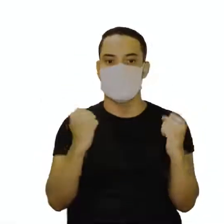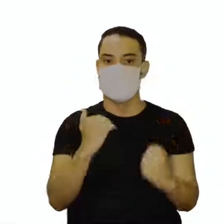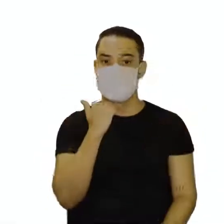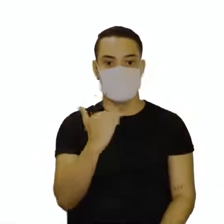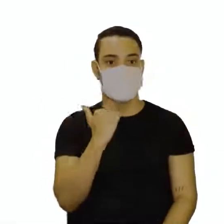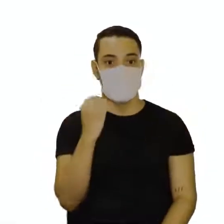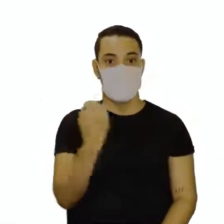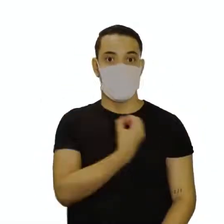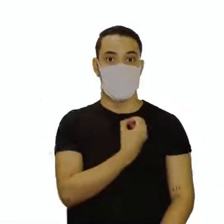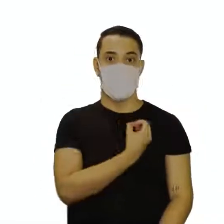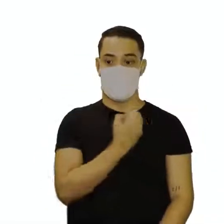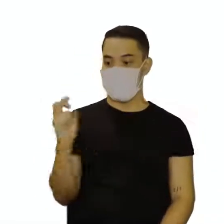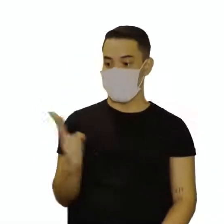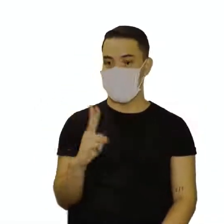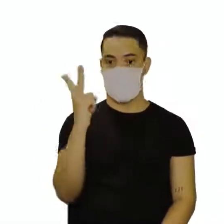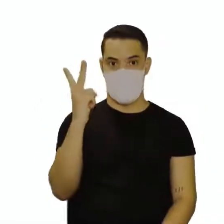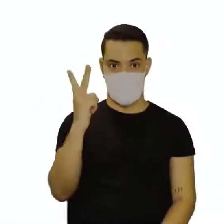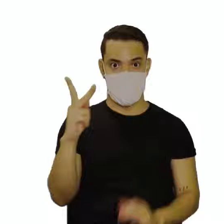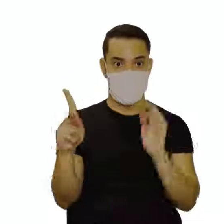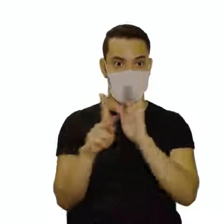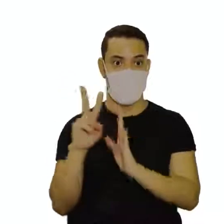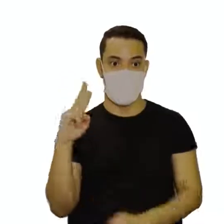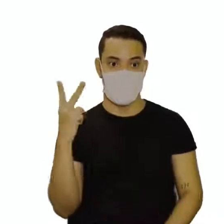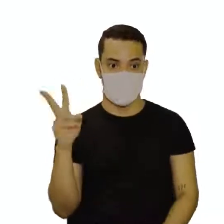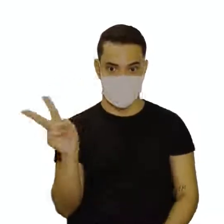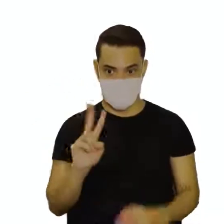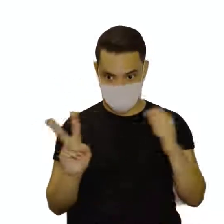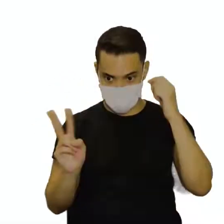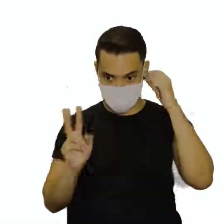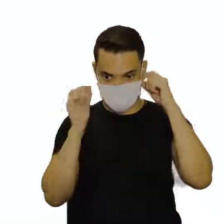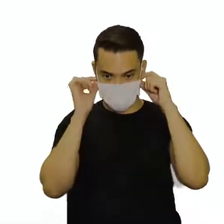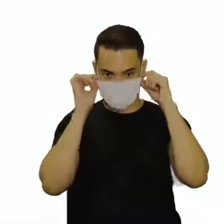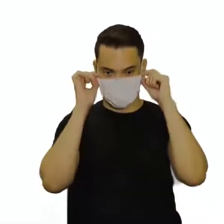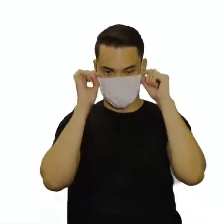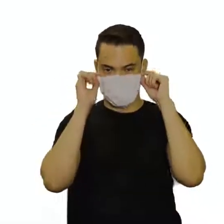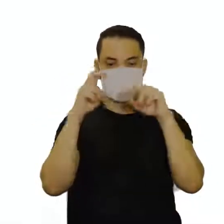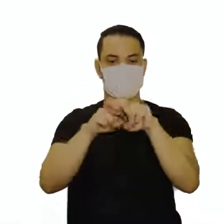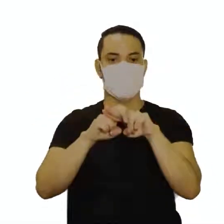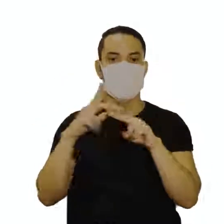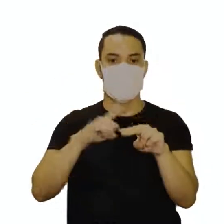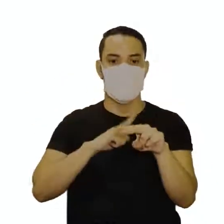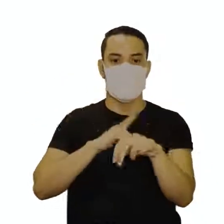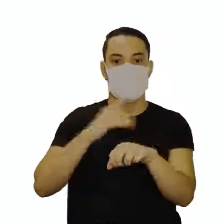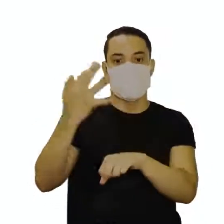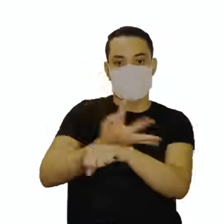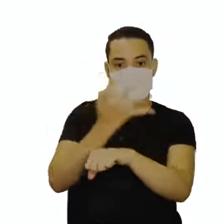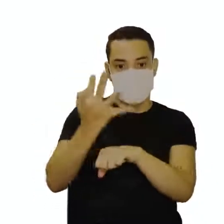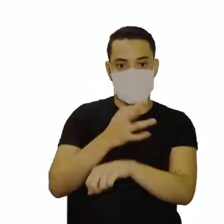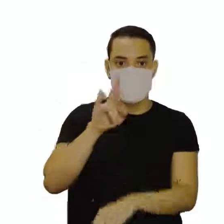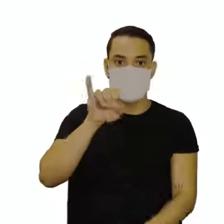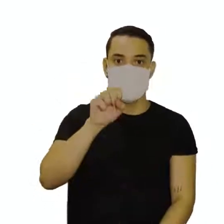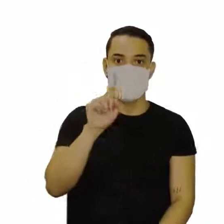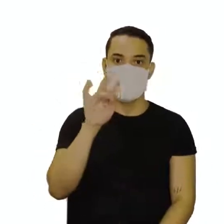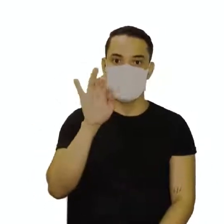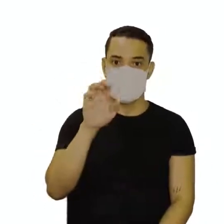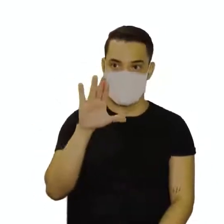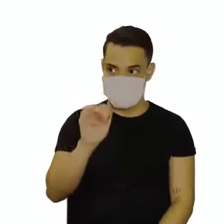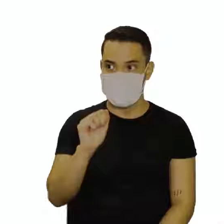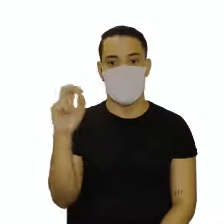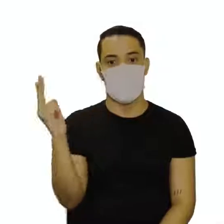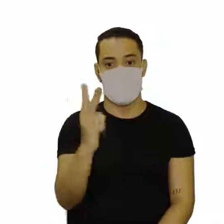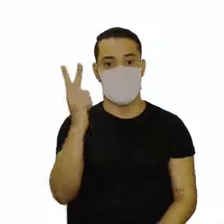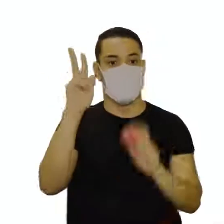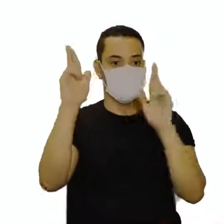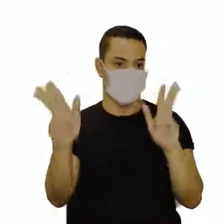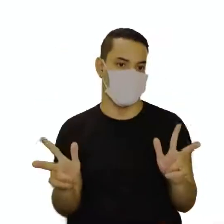voltagem. E o condutor que não obedece terá valores de resistência diferentes para cada valor de